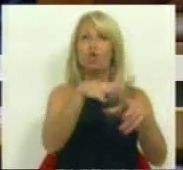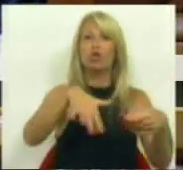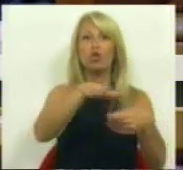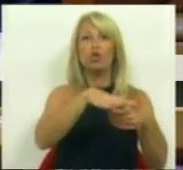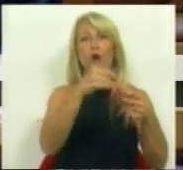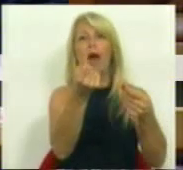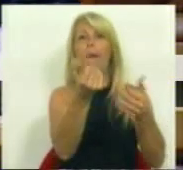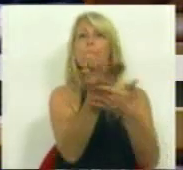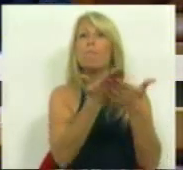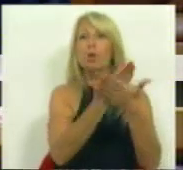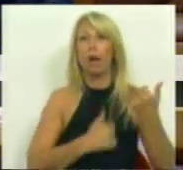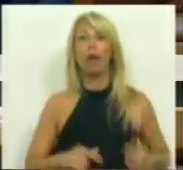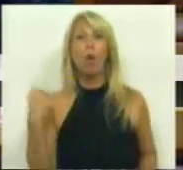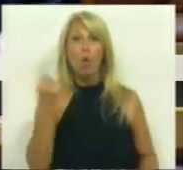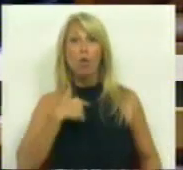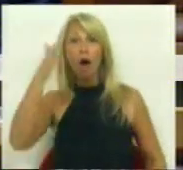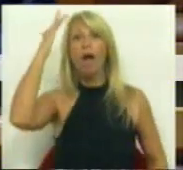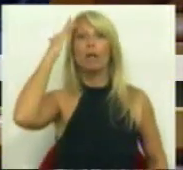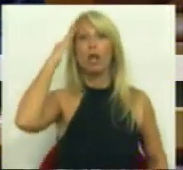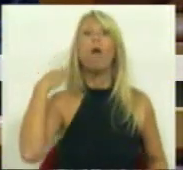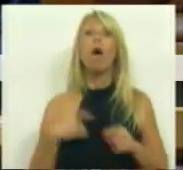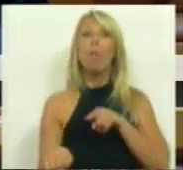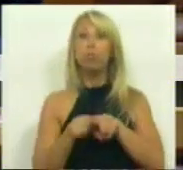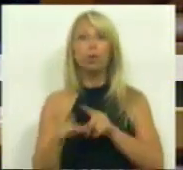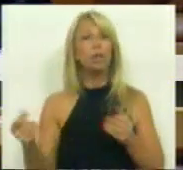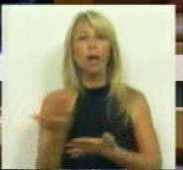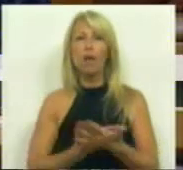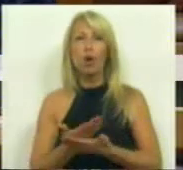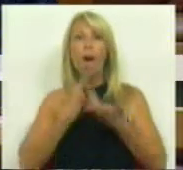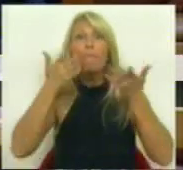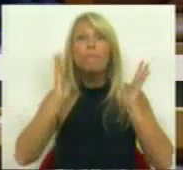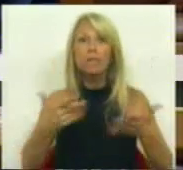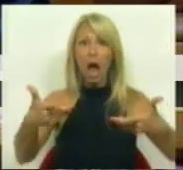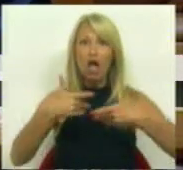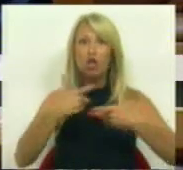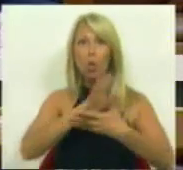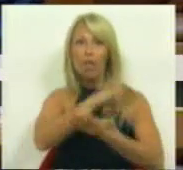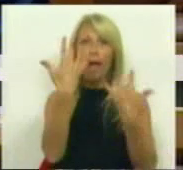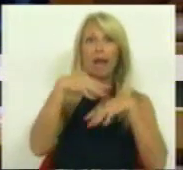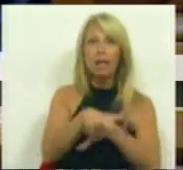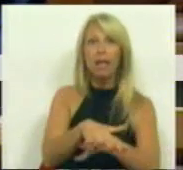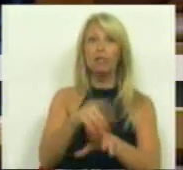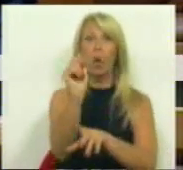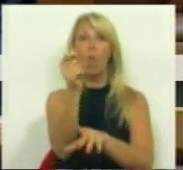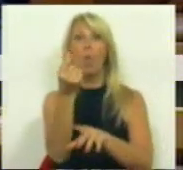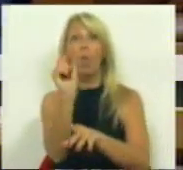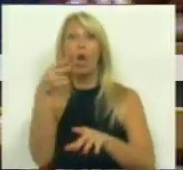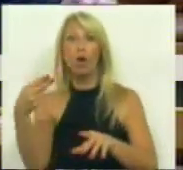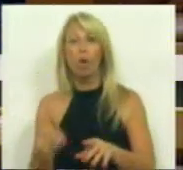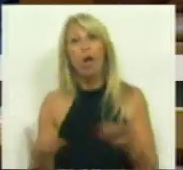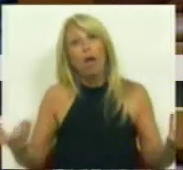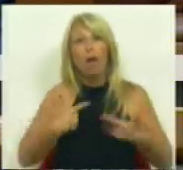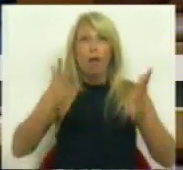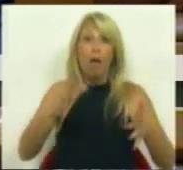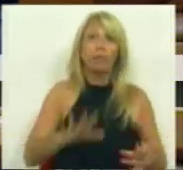entendemos é que a política económica tem que nos ajudar a integrar no euro e que são necessários mecanismos próprios de uma